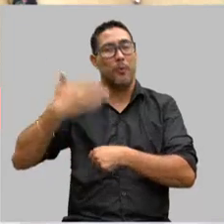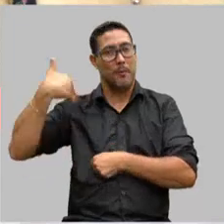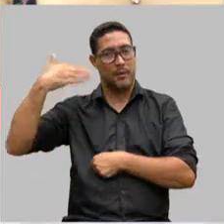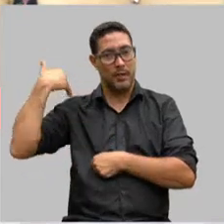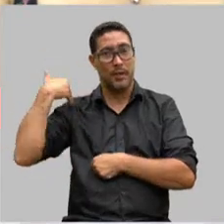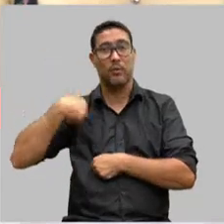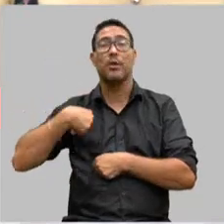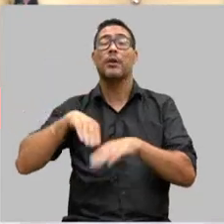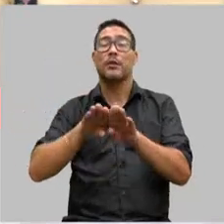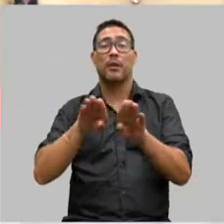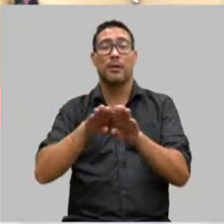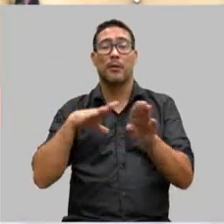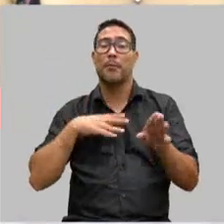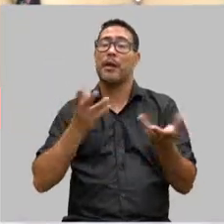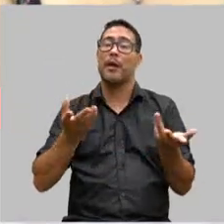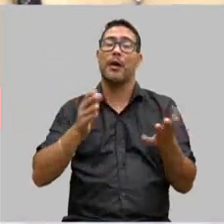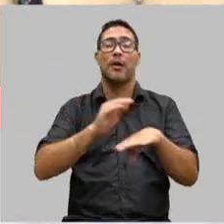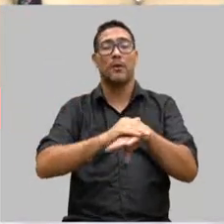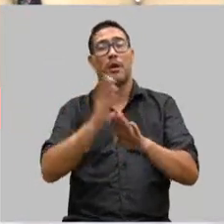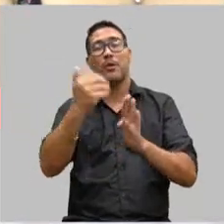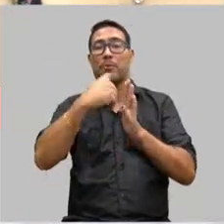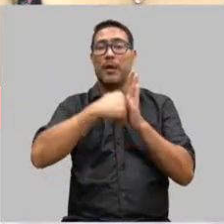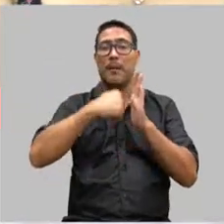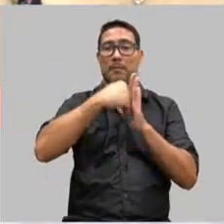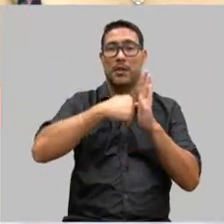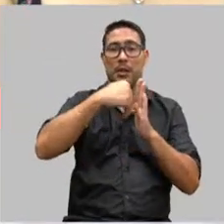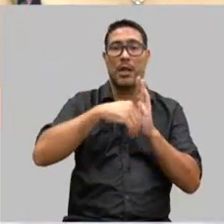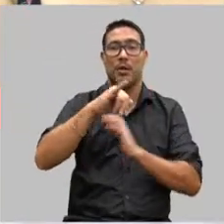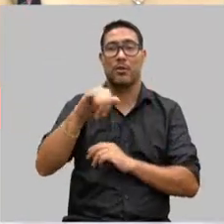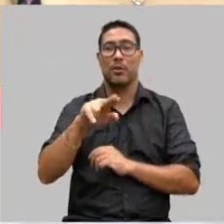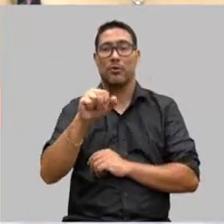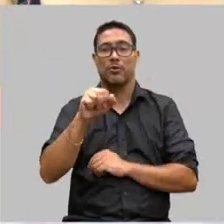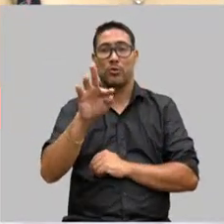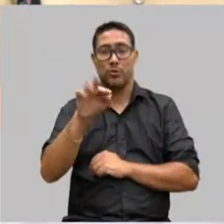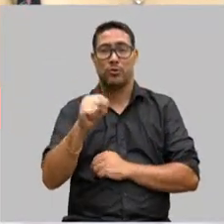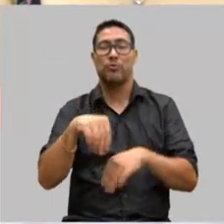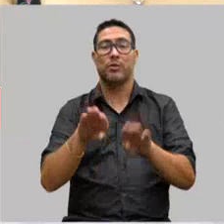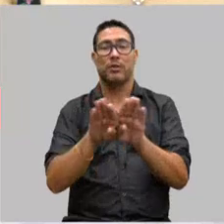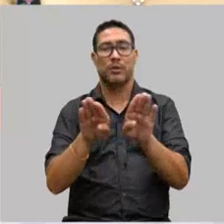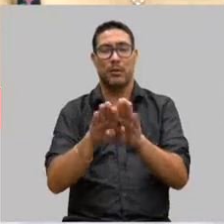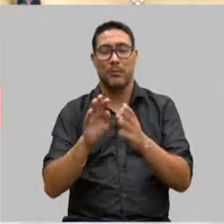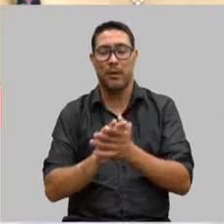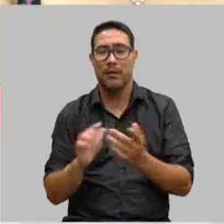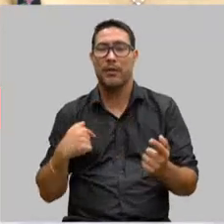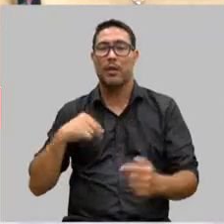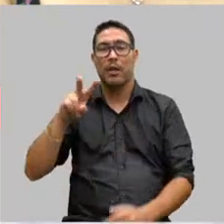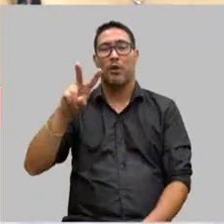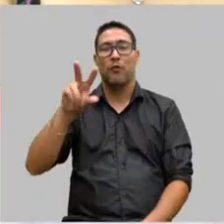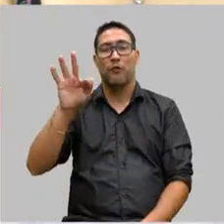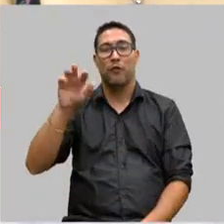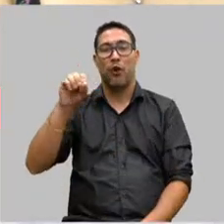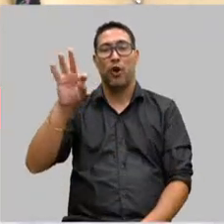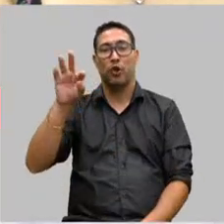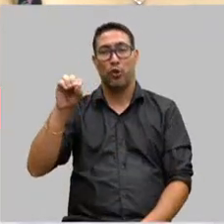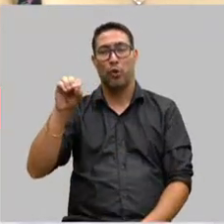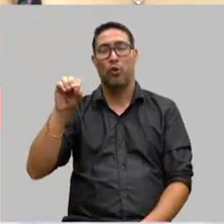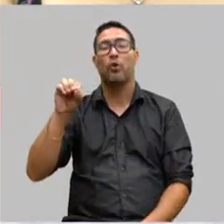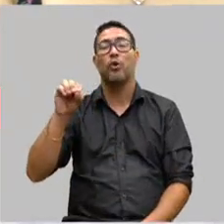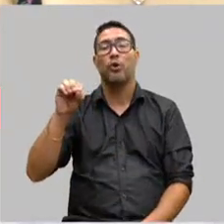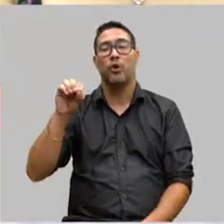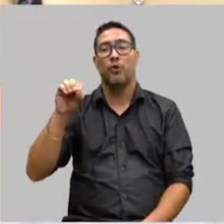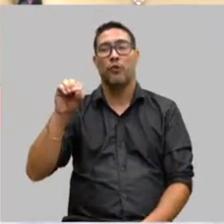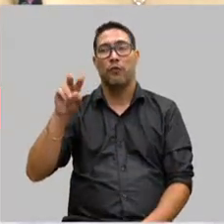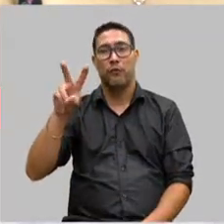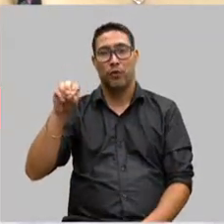para fazer uma mineração justa também. Fazendas fotovoltaicas dependem de espaço, de